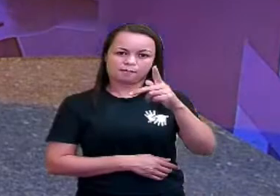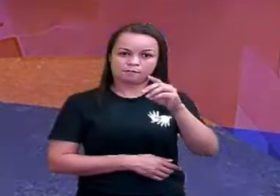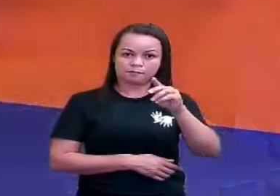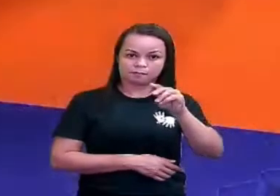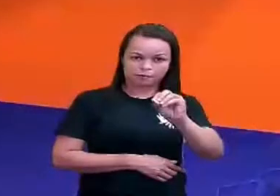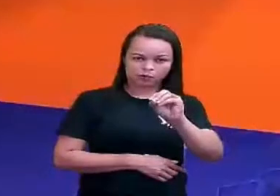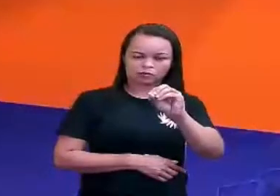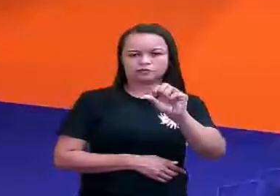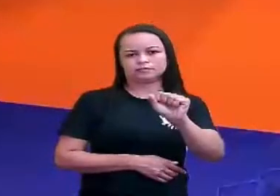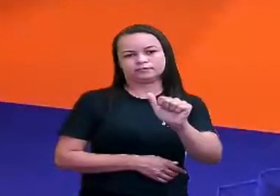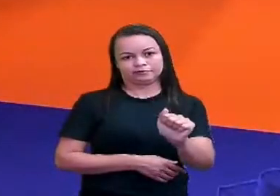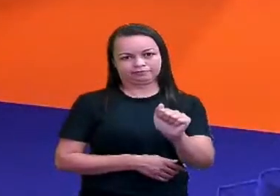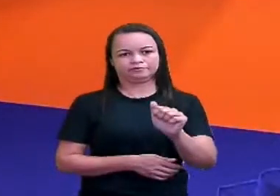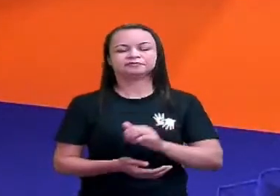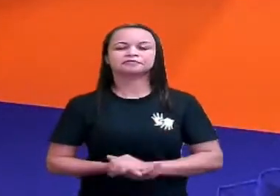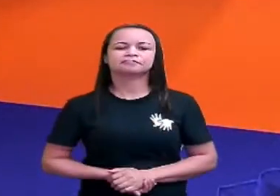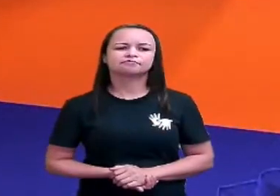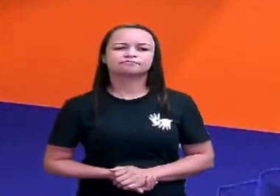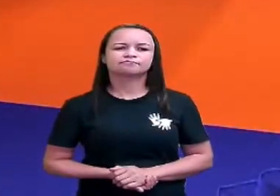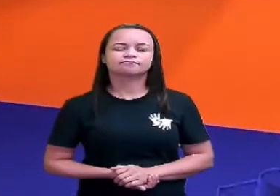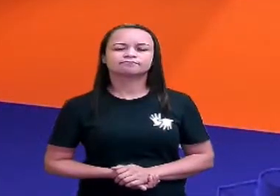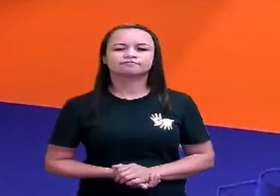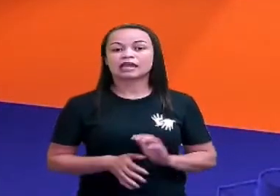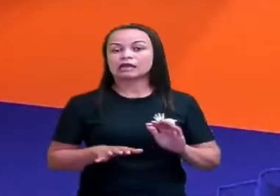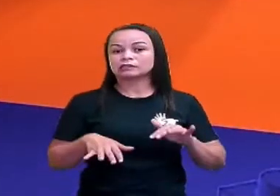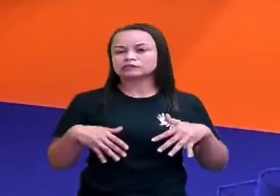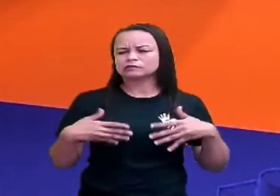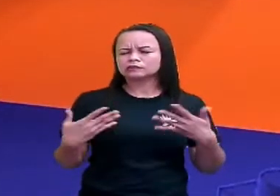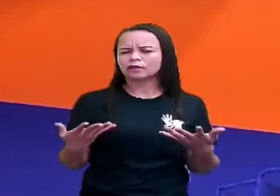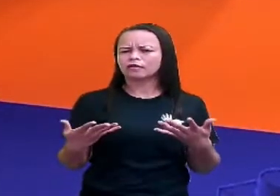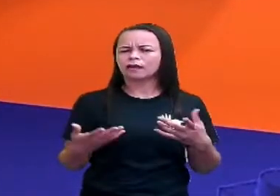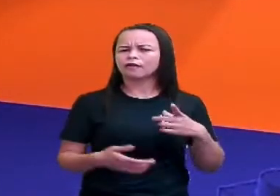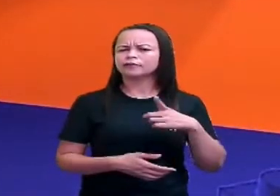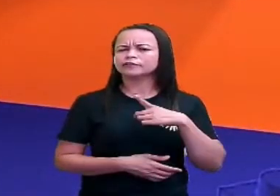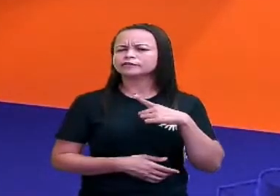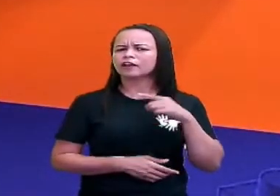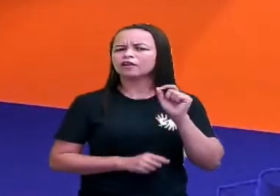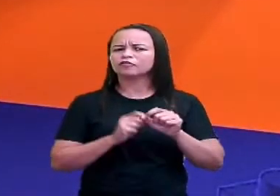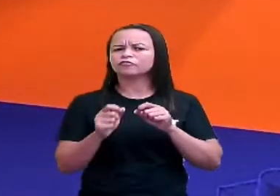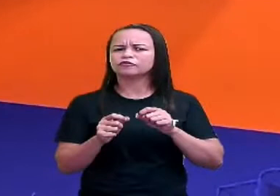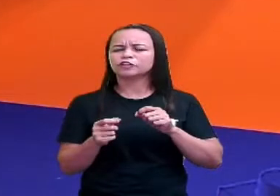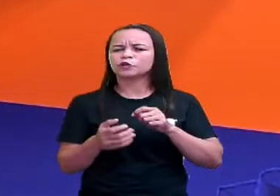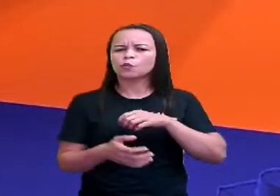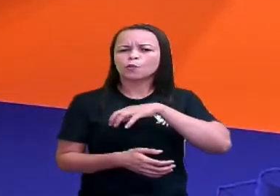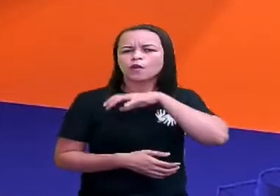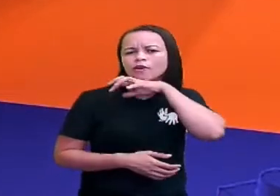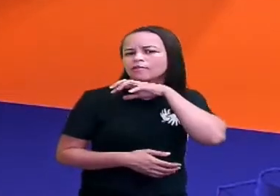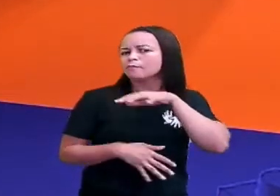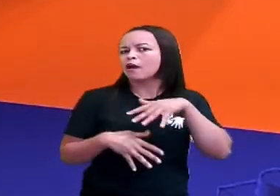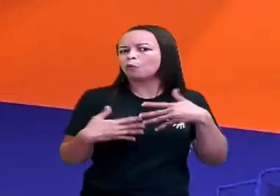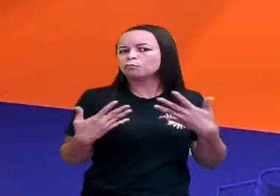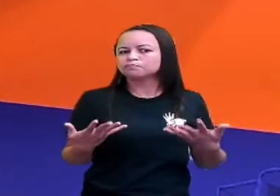Raposa. Será que apareceu? Qual mais que apareceu? Vamos ver.